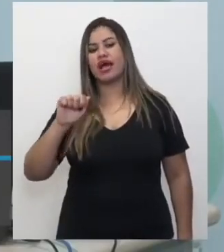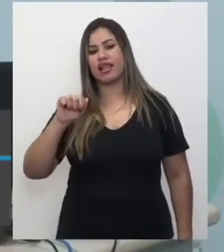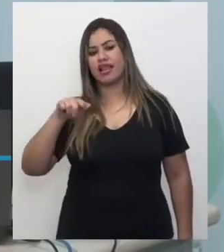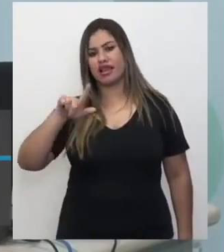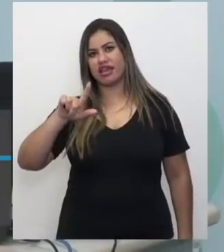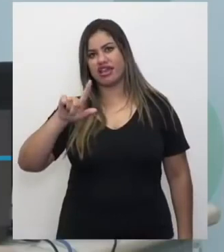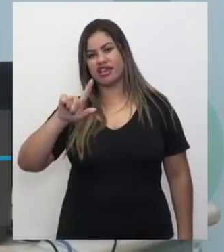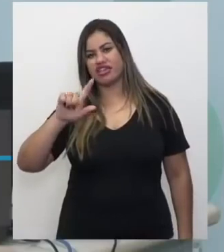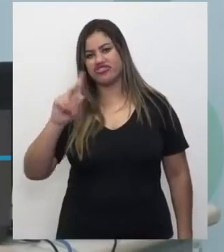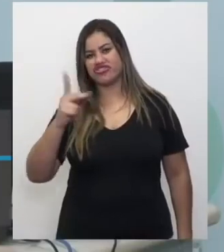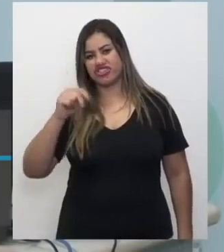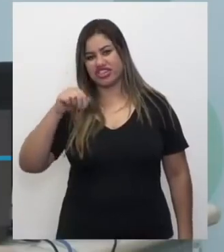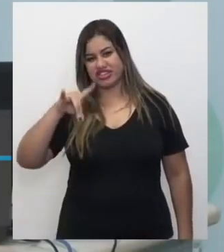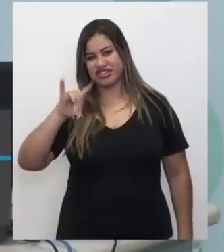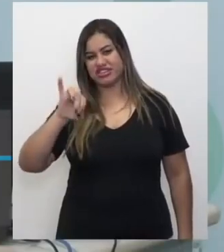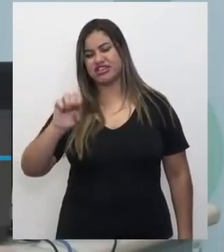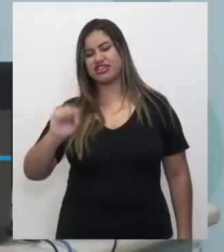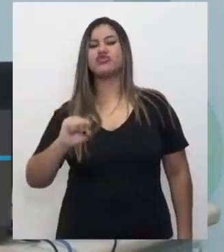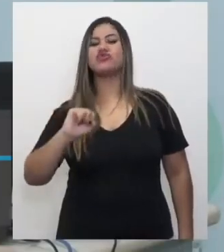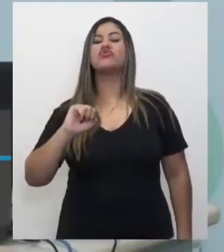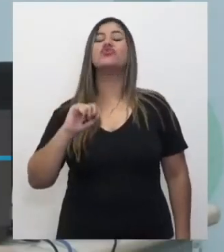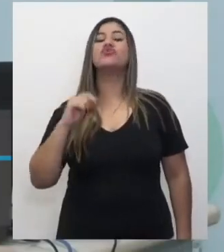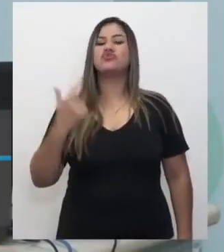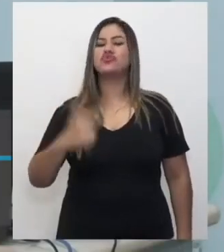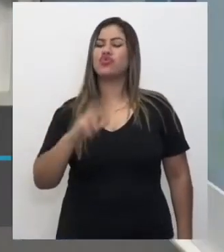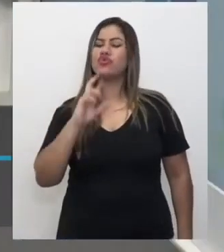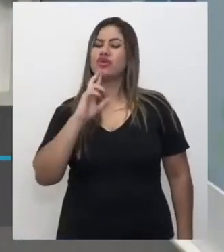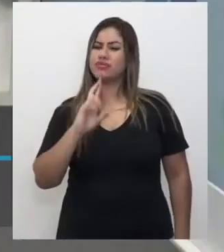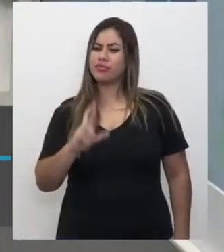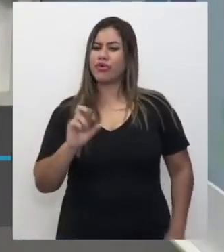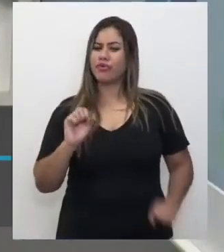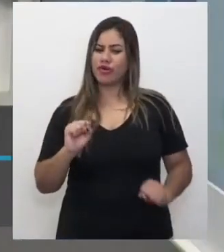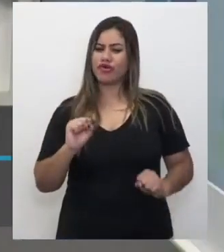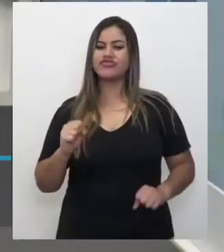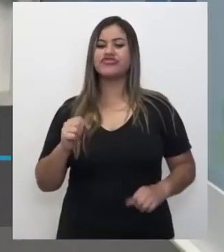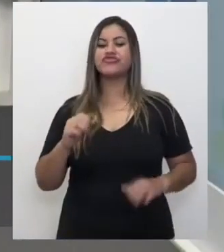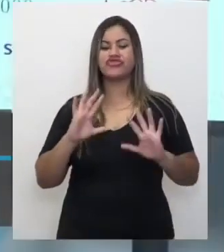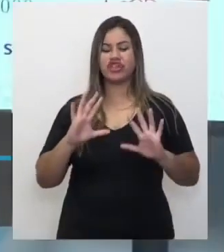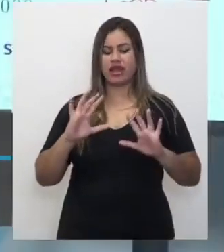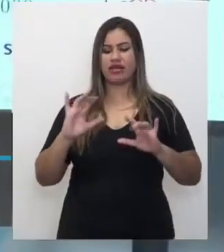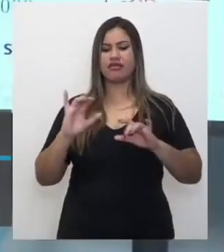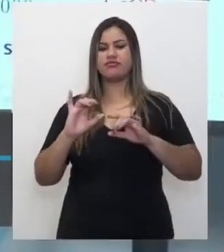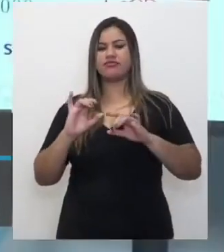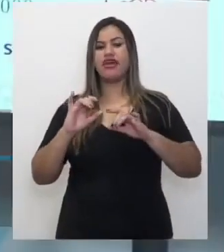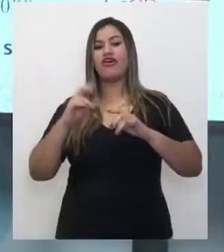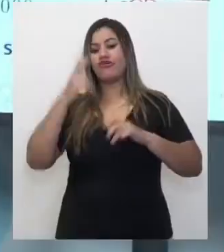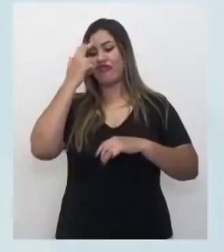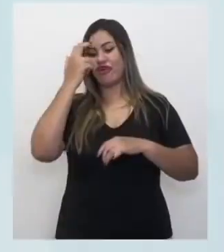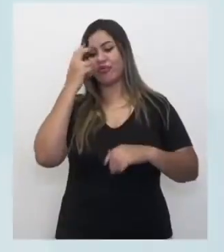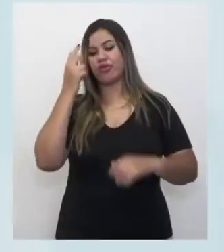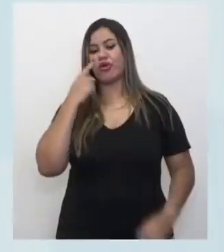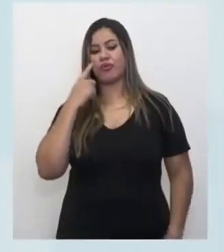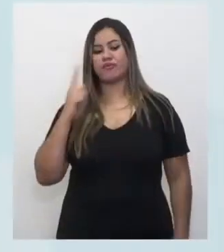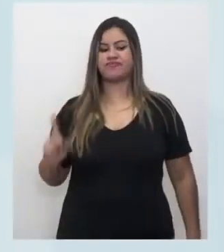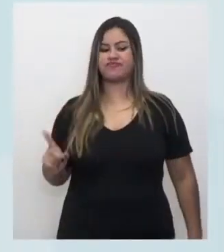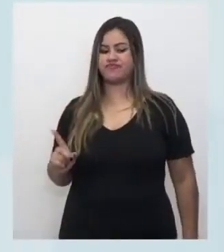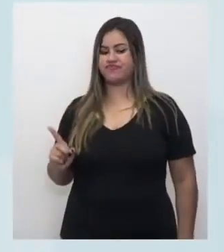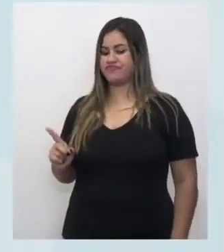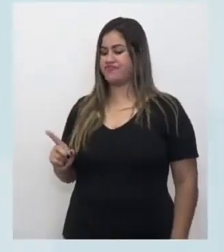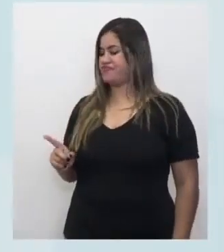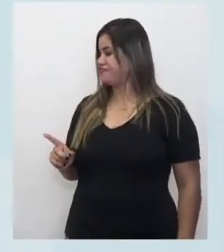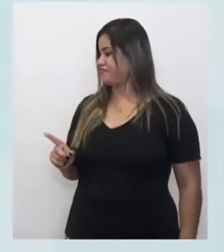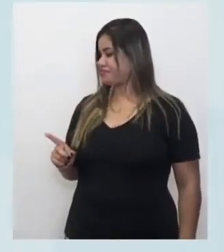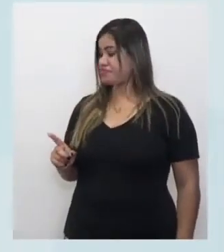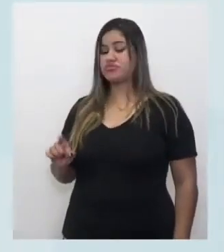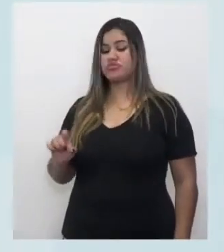Dr. João Conceição. Vamos para a resposta, professora Roberta? Vamos sim, já estou montando aqui o esqueminha. Ó. A gente tem que o consumo é o valor do P, que é 80,